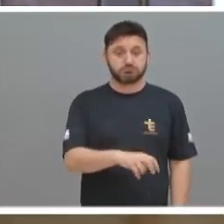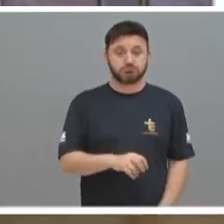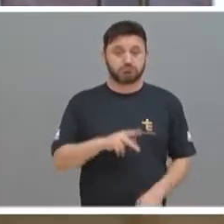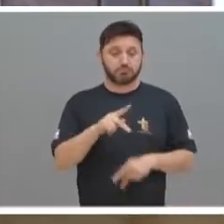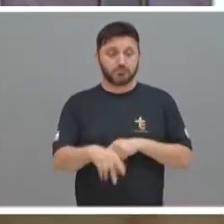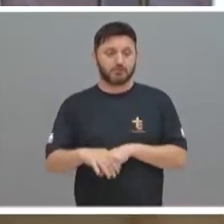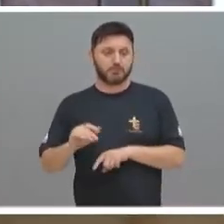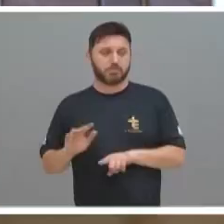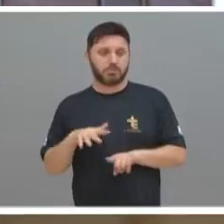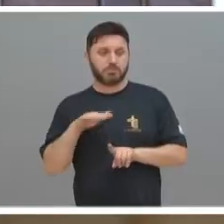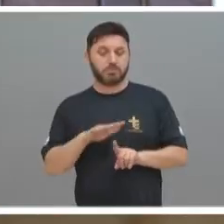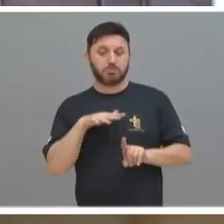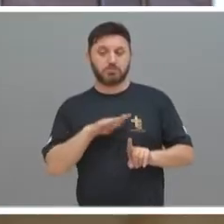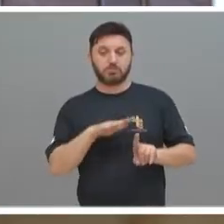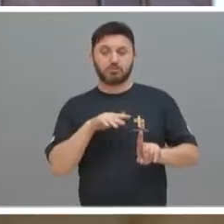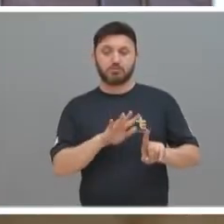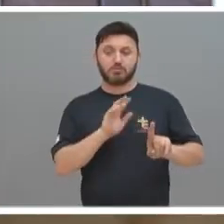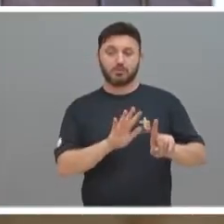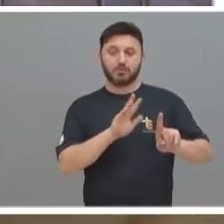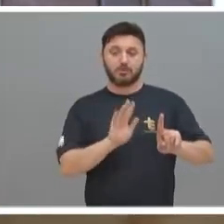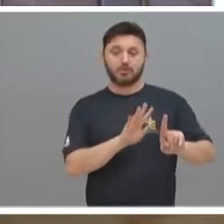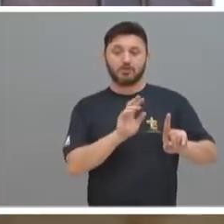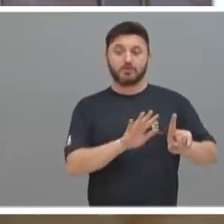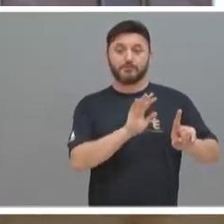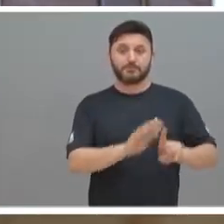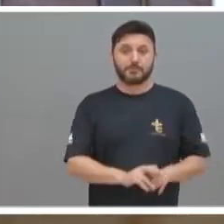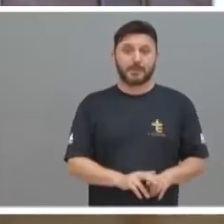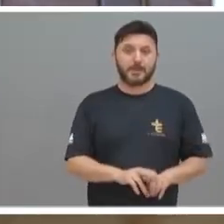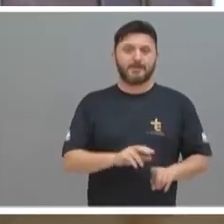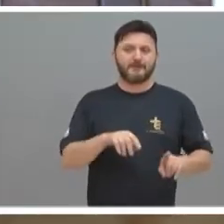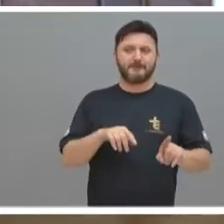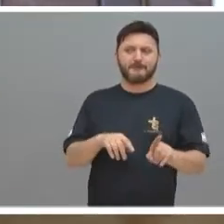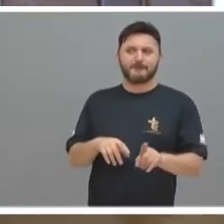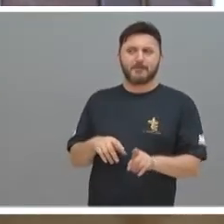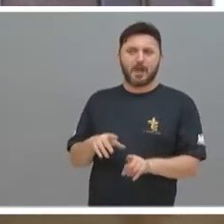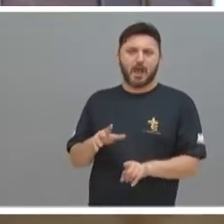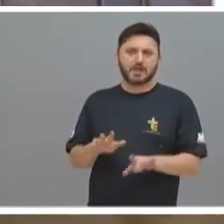uma pergunta que nem todos nós temos coragem de fazer.